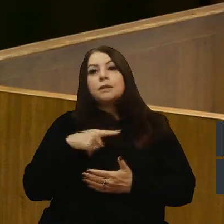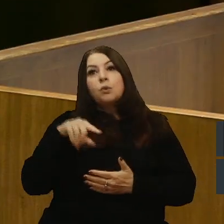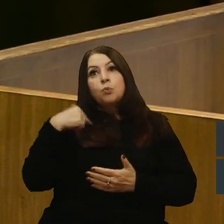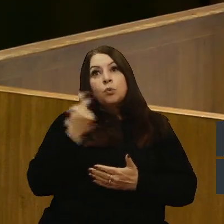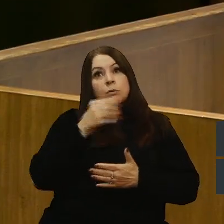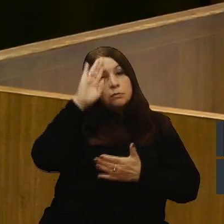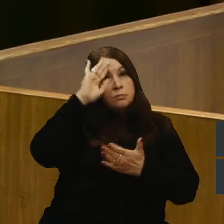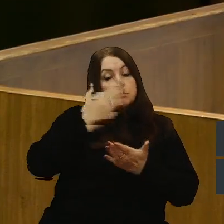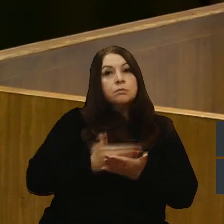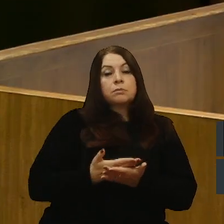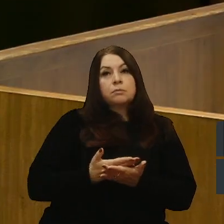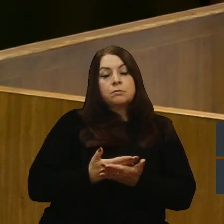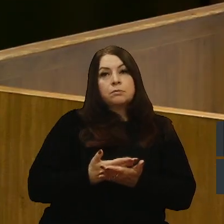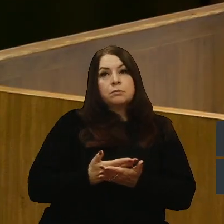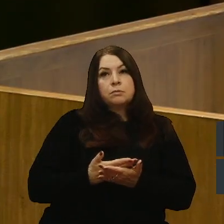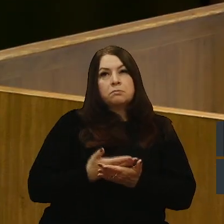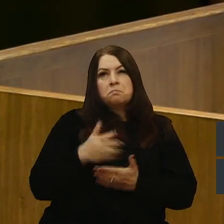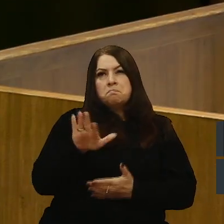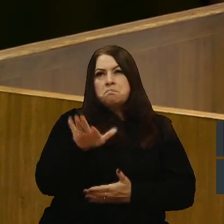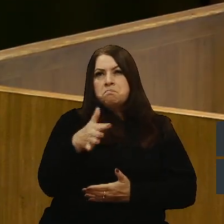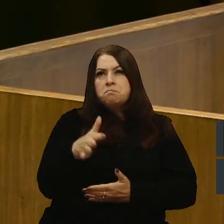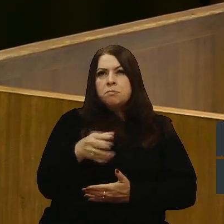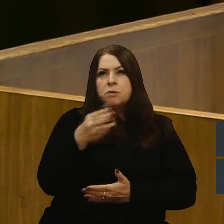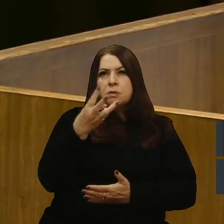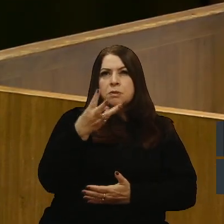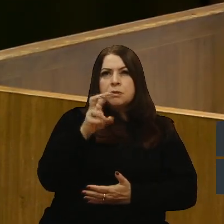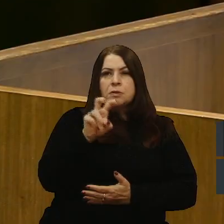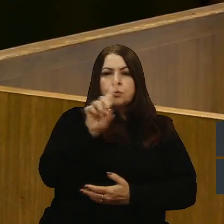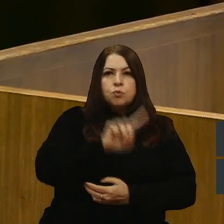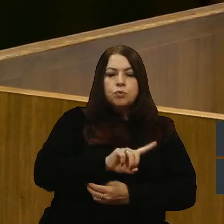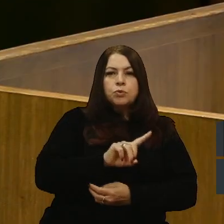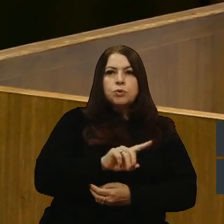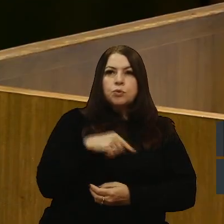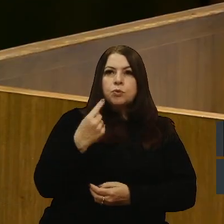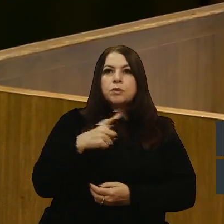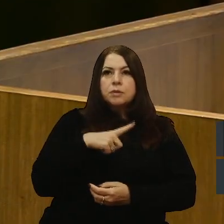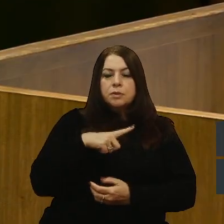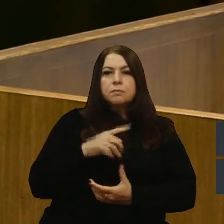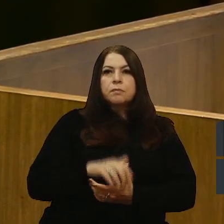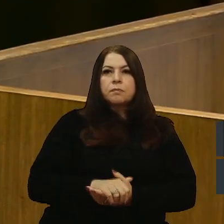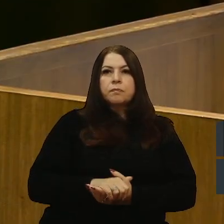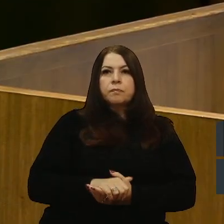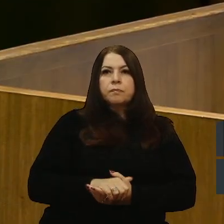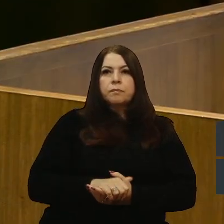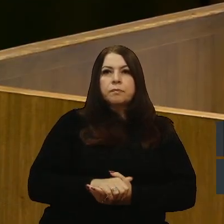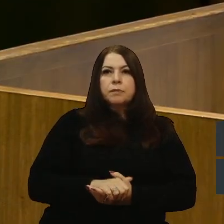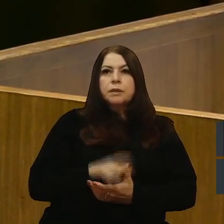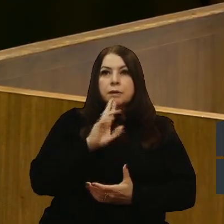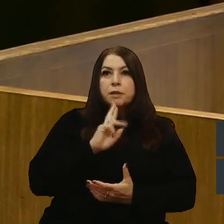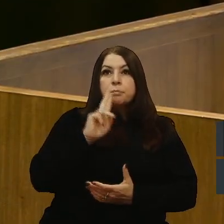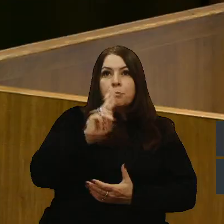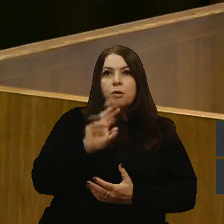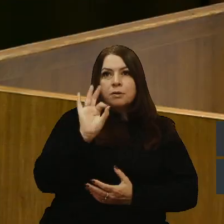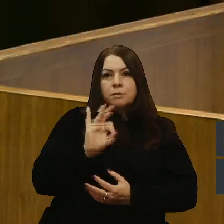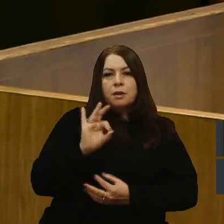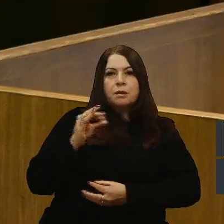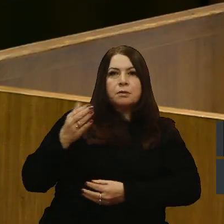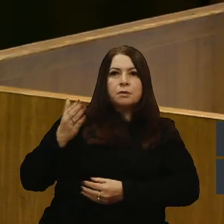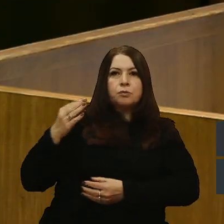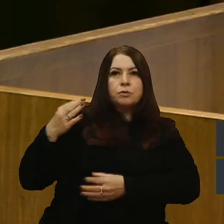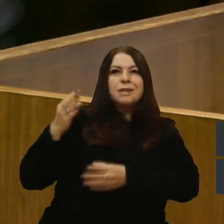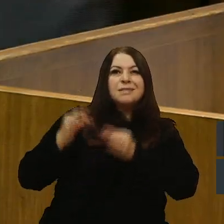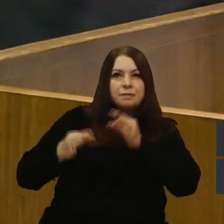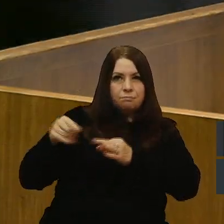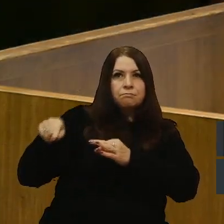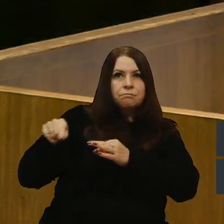acredita que em mais ou menos 35 dias nós tenhamos a sentença do caso. Já